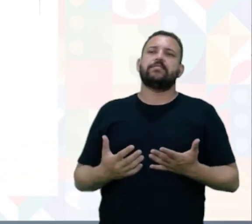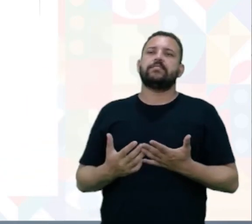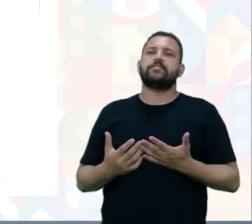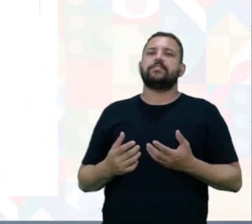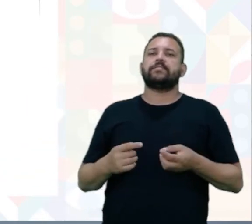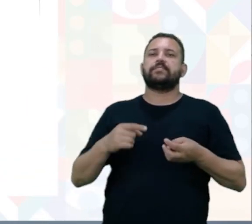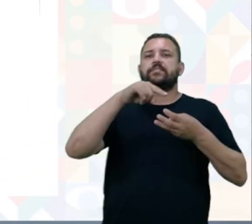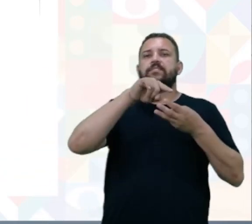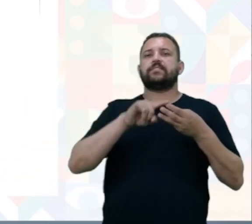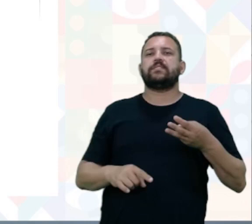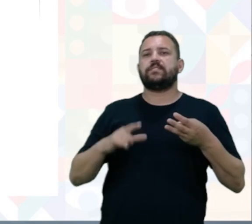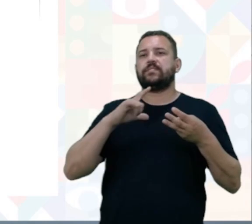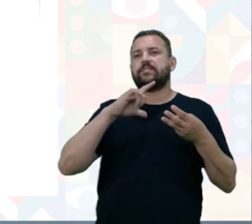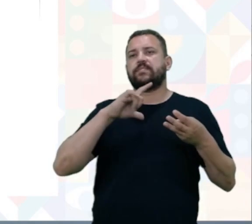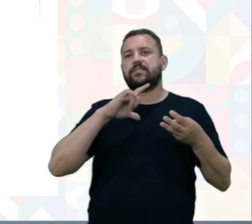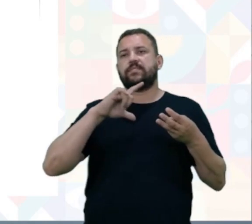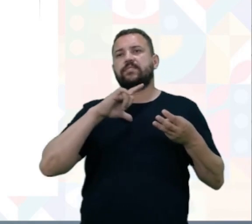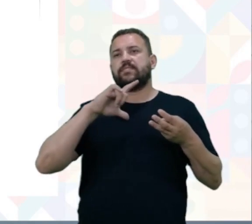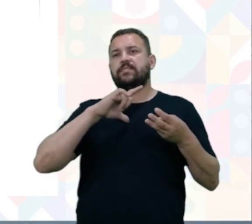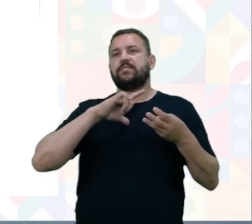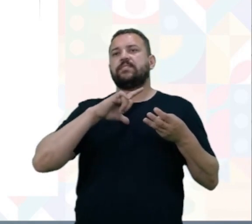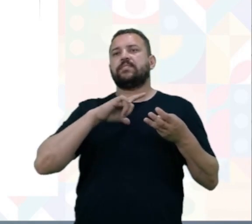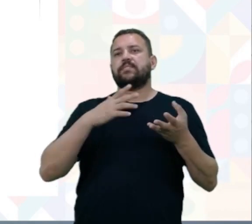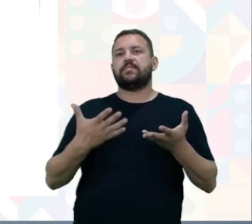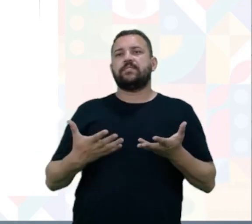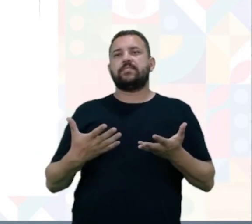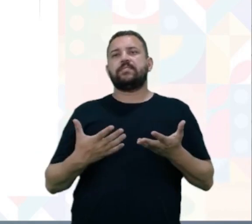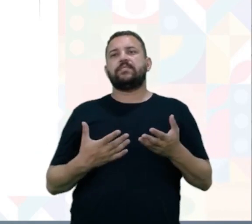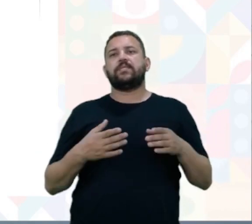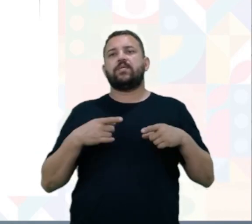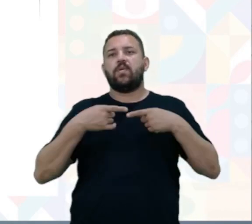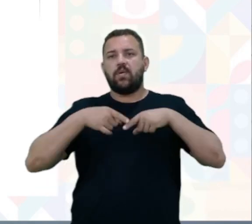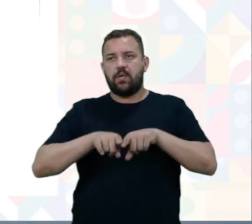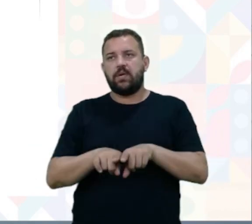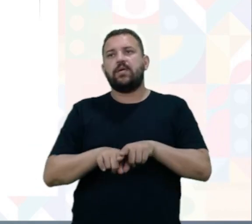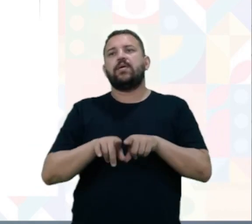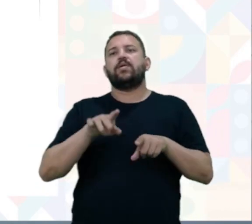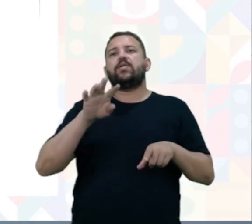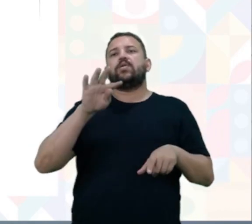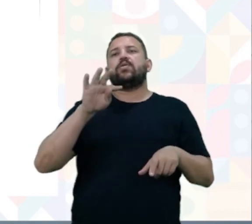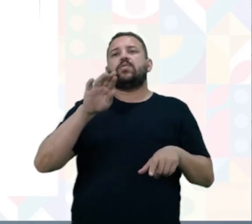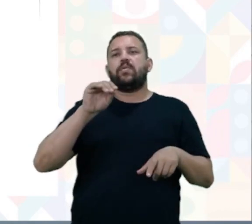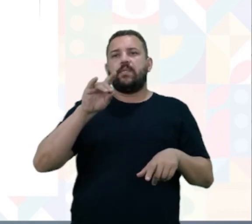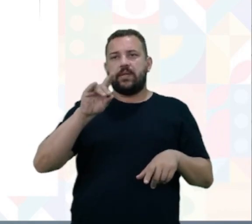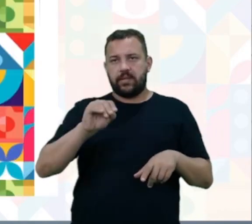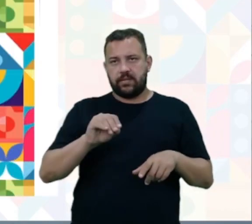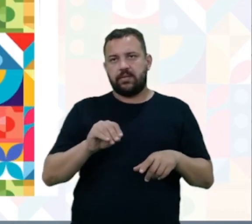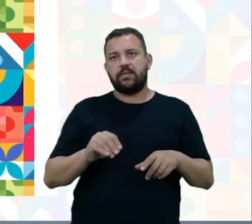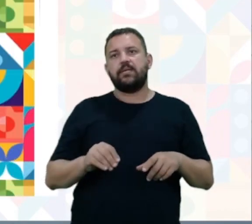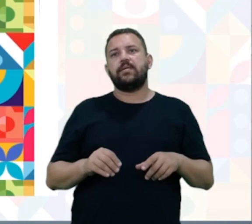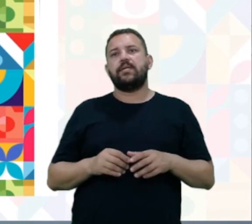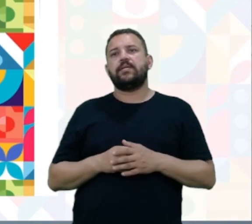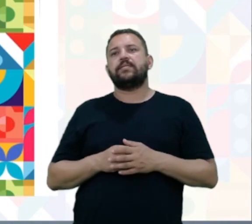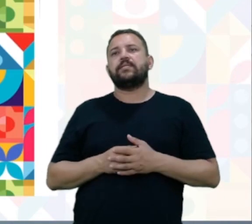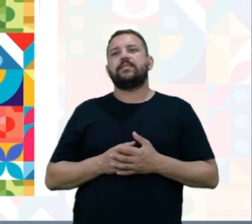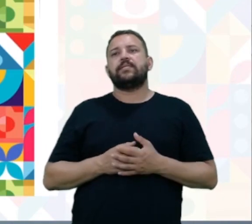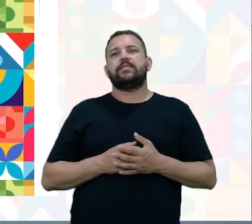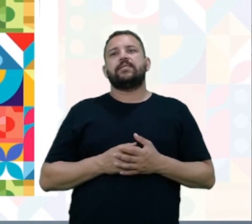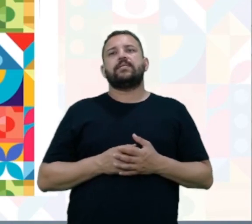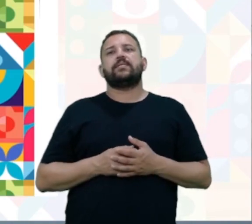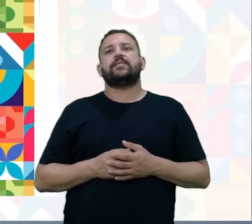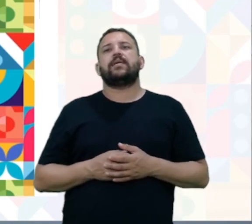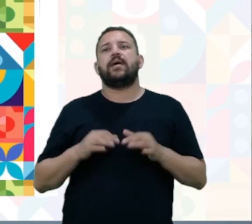três modalidades de licitação: concorrência, tomada de preços e leilão. E